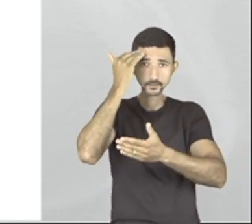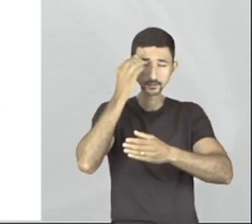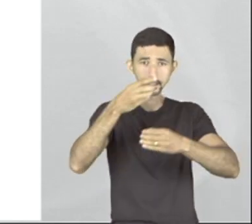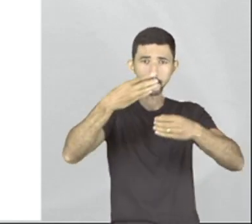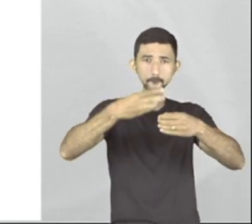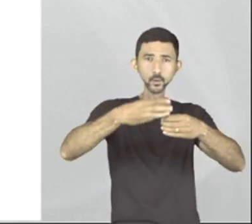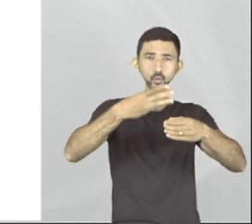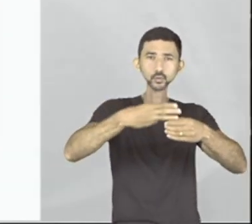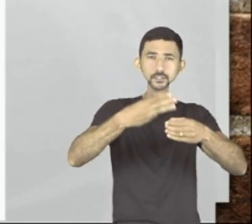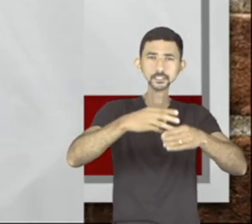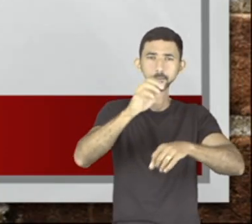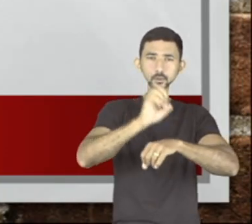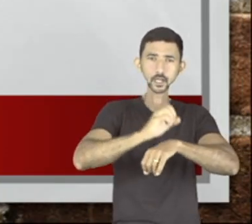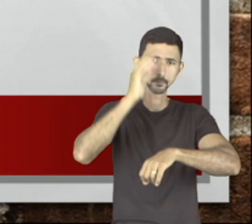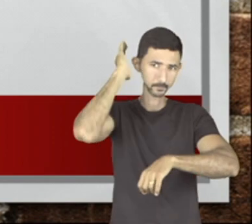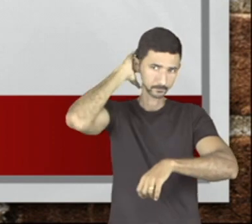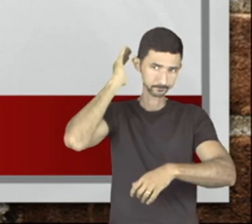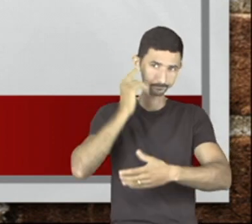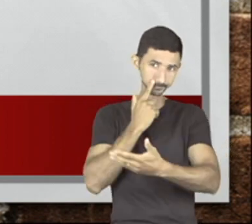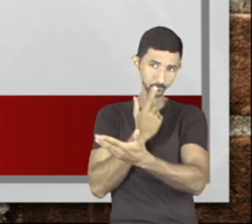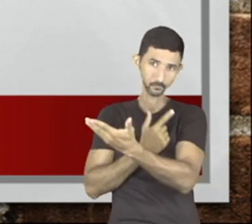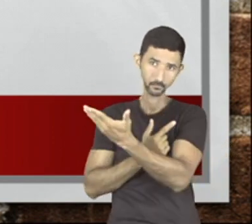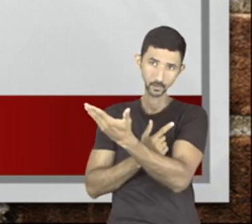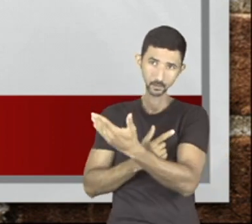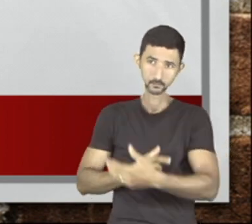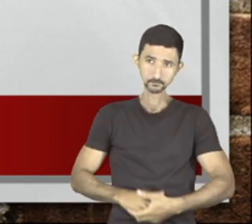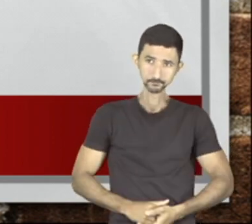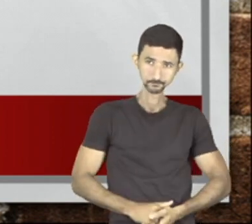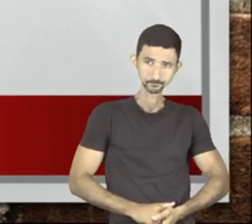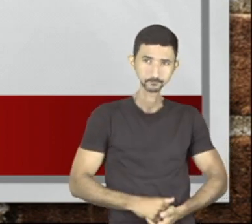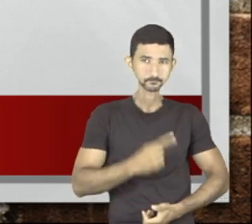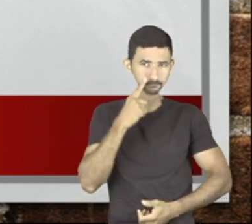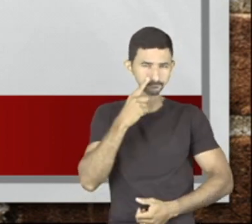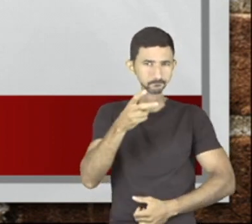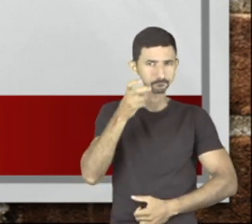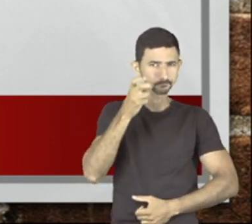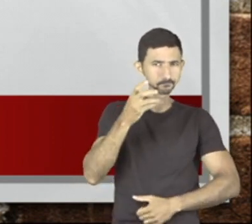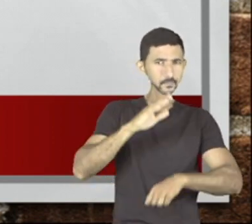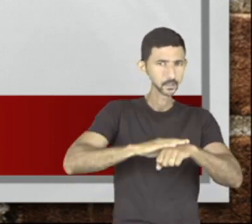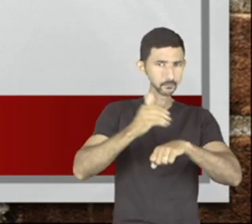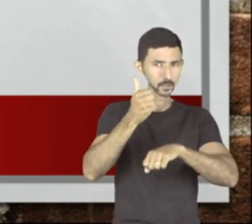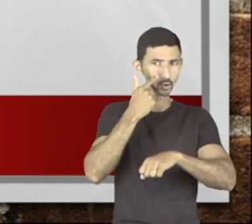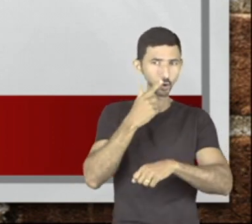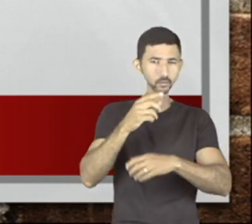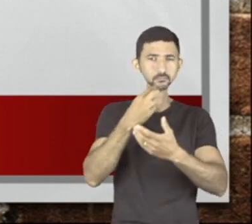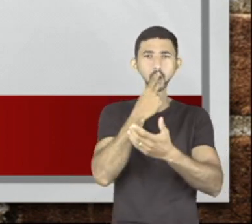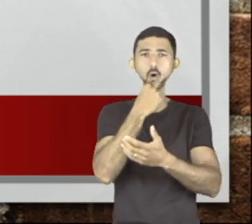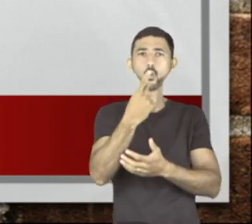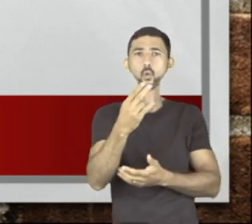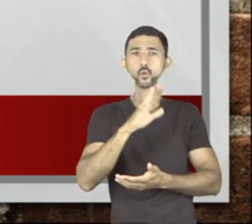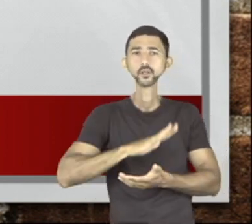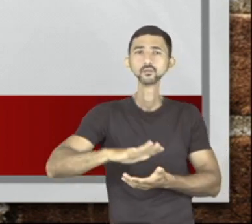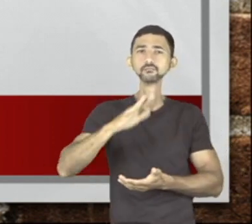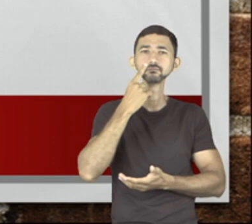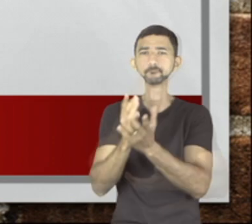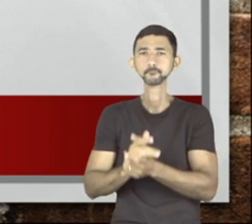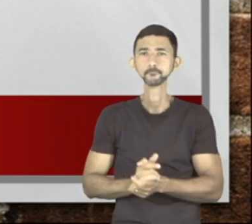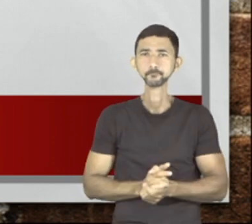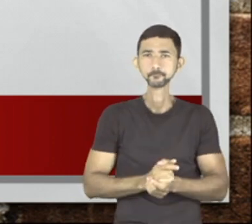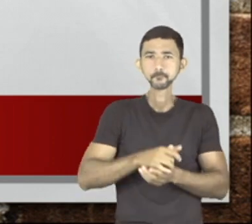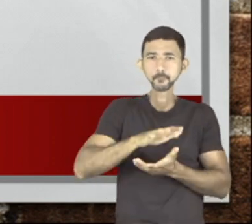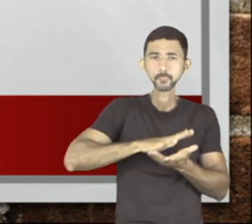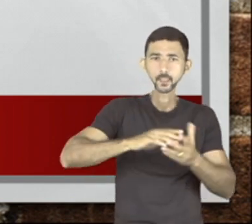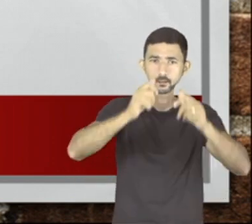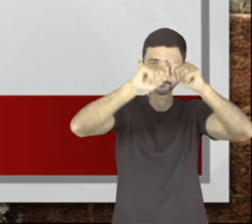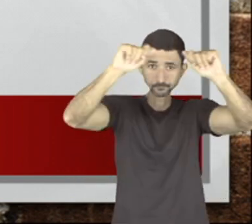os municípios do nosso estado. Olha só, aqui a gente enxerga bem melhor, né? Esse colorido todo, pessoal, cada